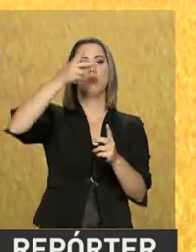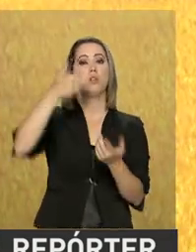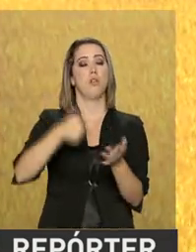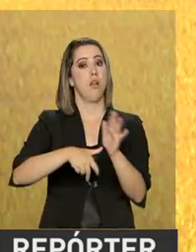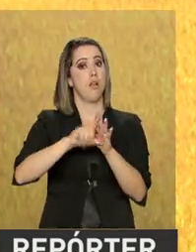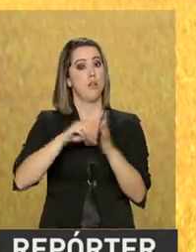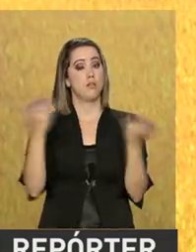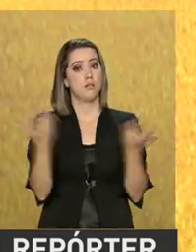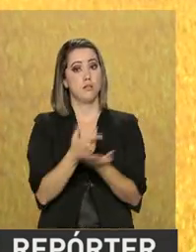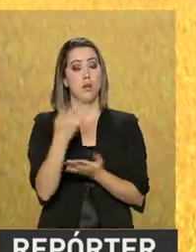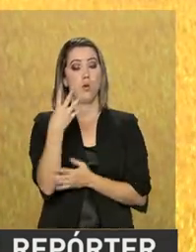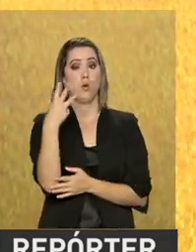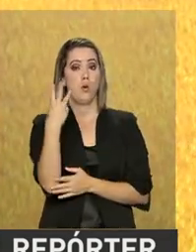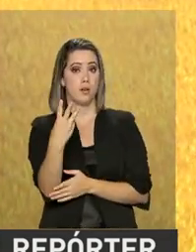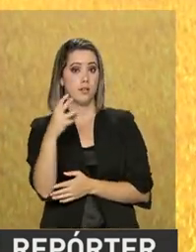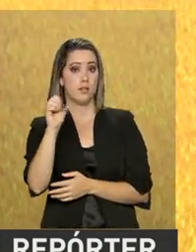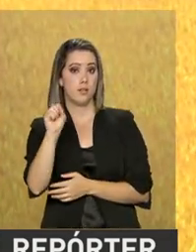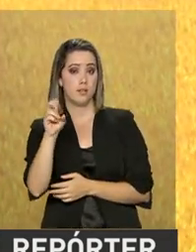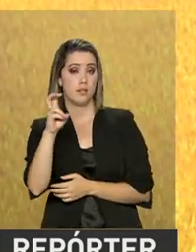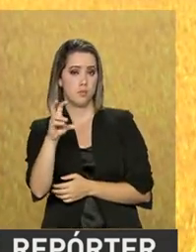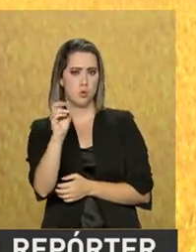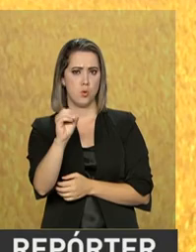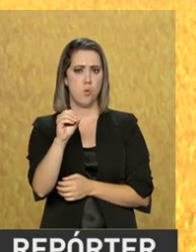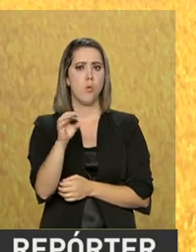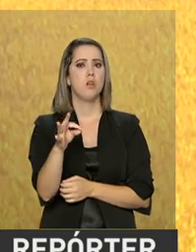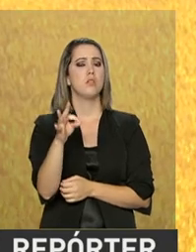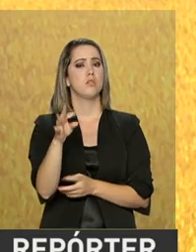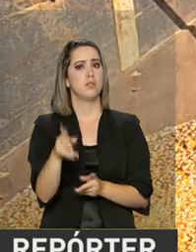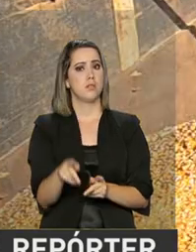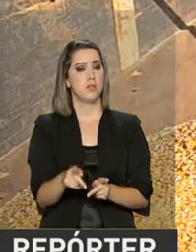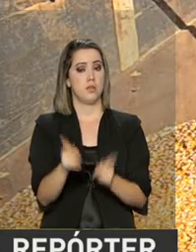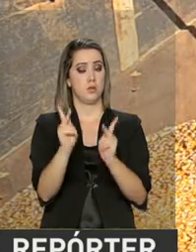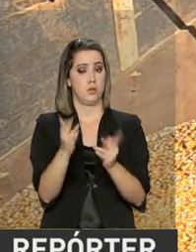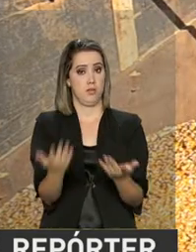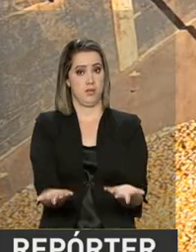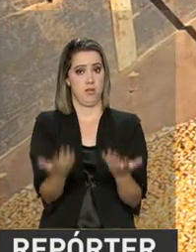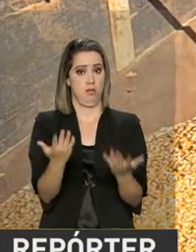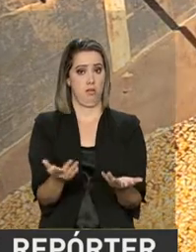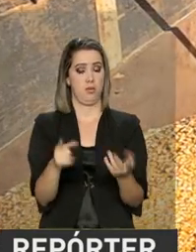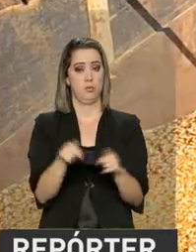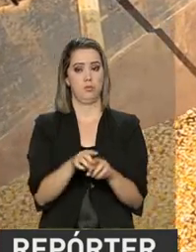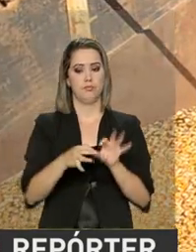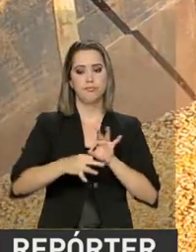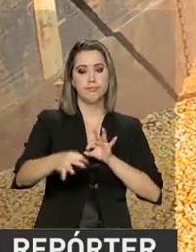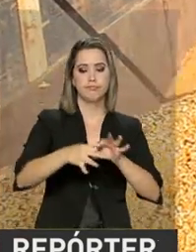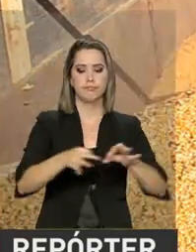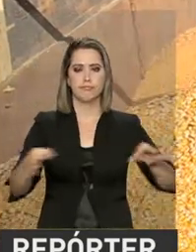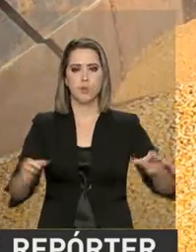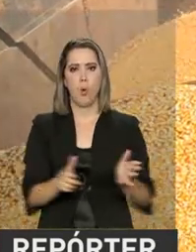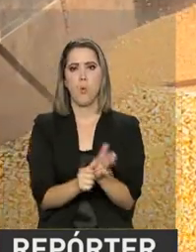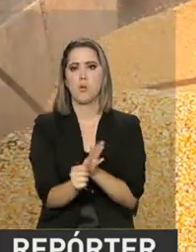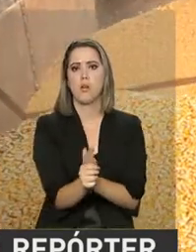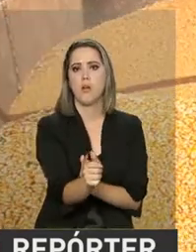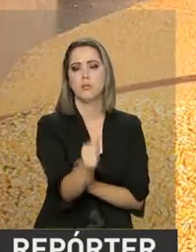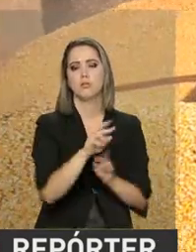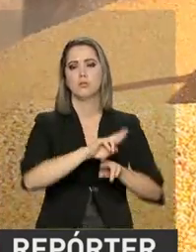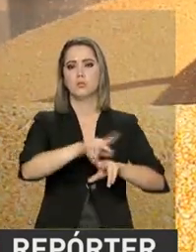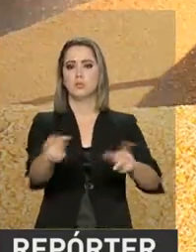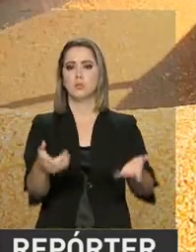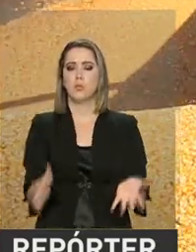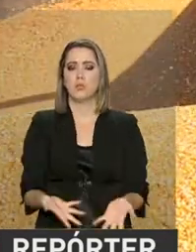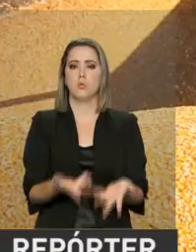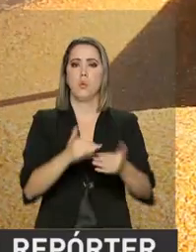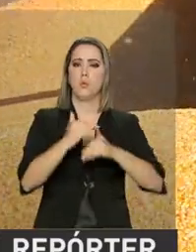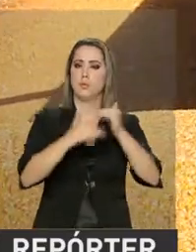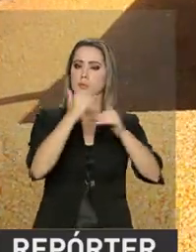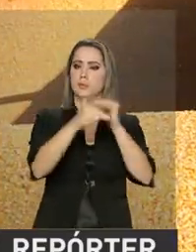1250 para 3.830 kg/ grãos estão entre os responsáveis pelo aumento da produtividade